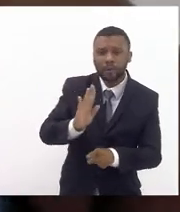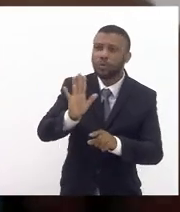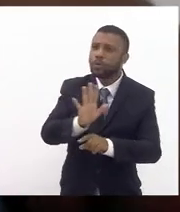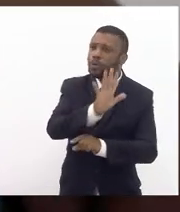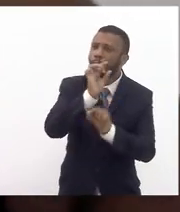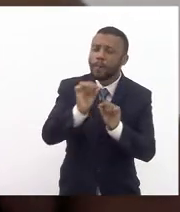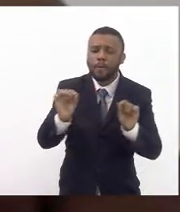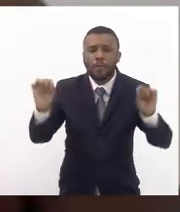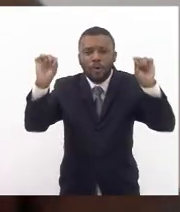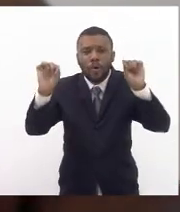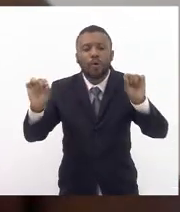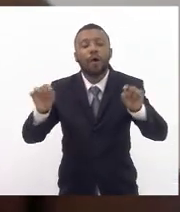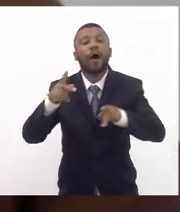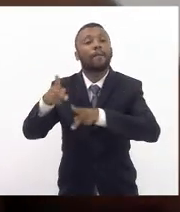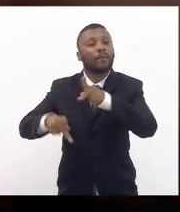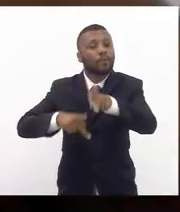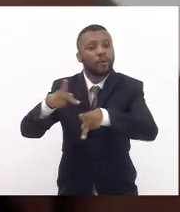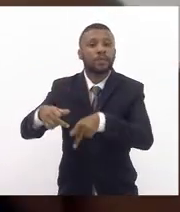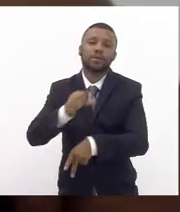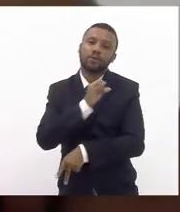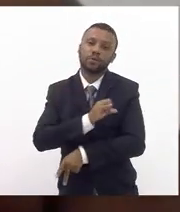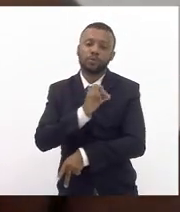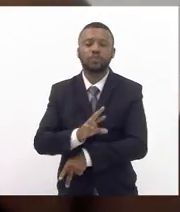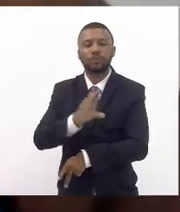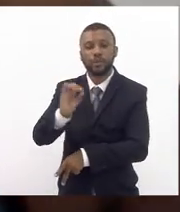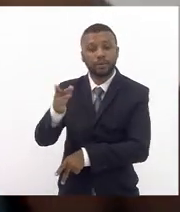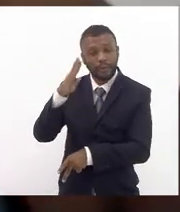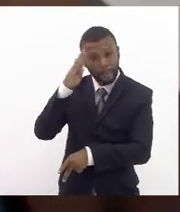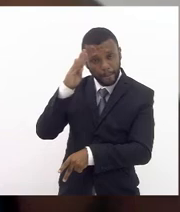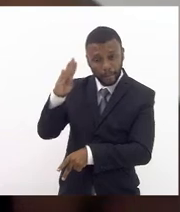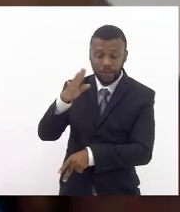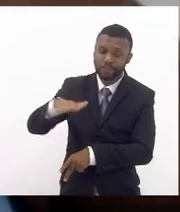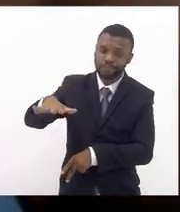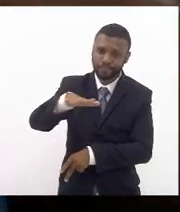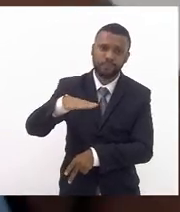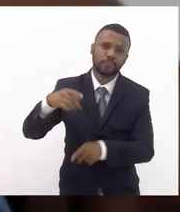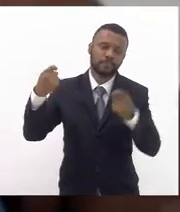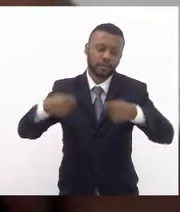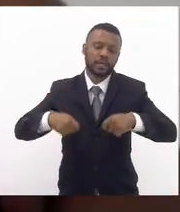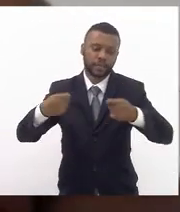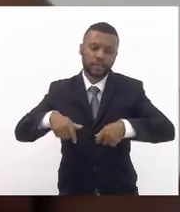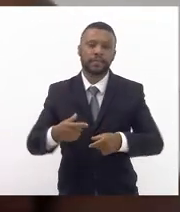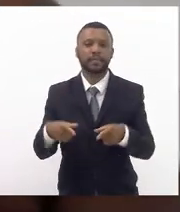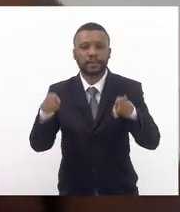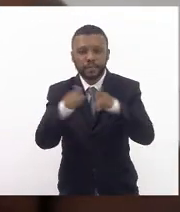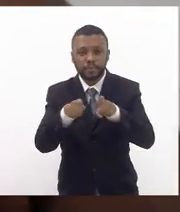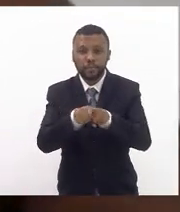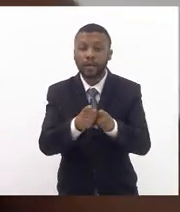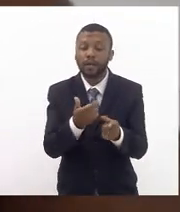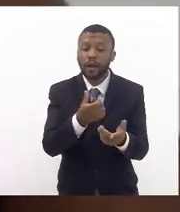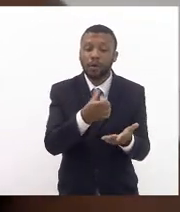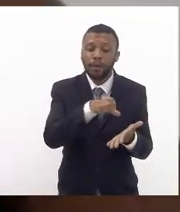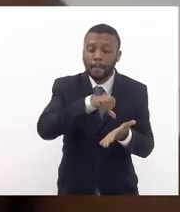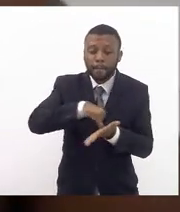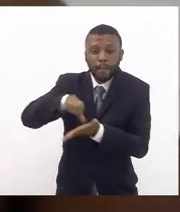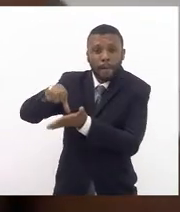população do Estado do Rio de Janeiro e à população que mais precisa dela. Também aos setores econômicos.